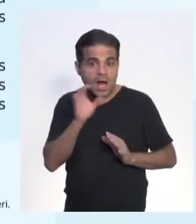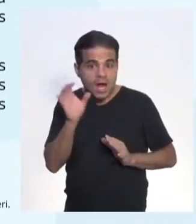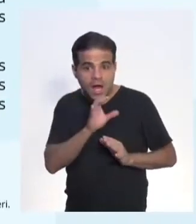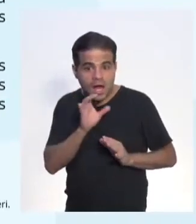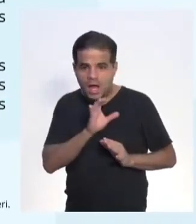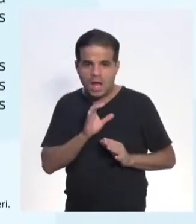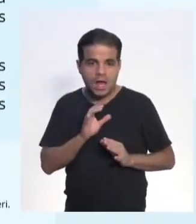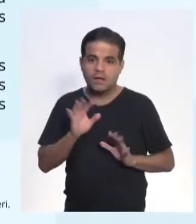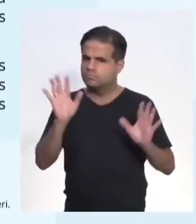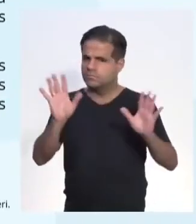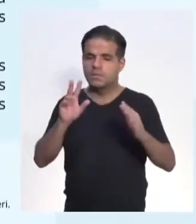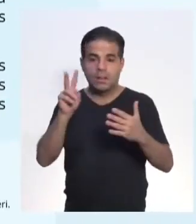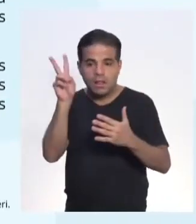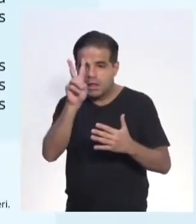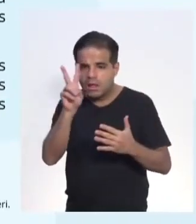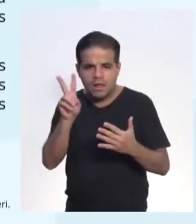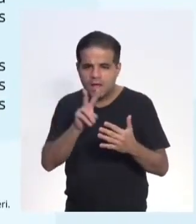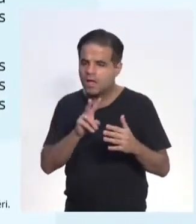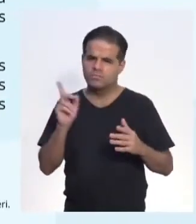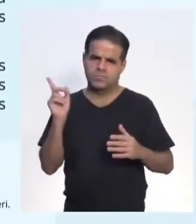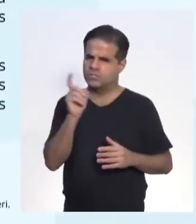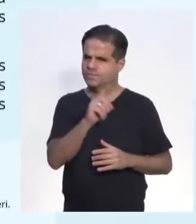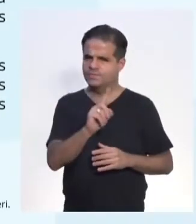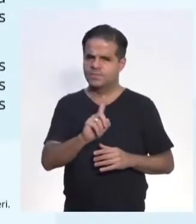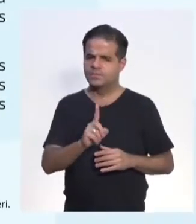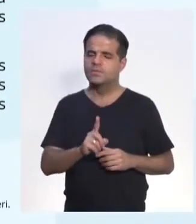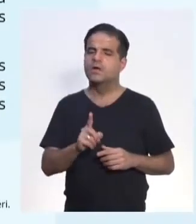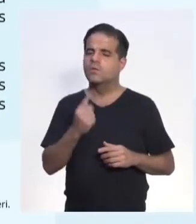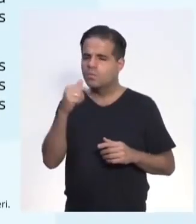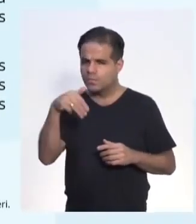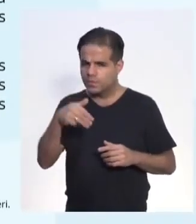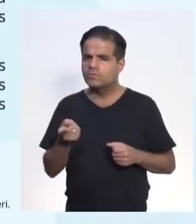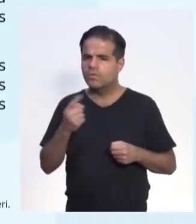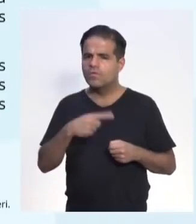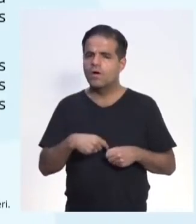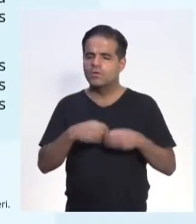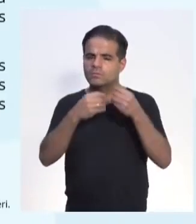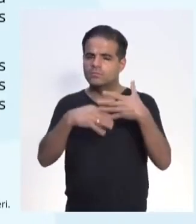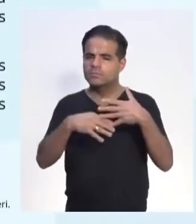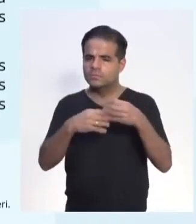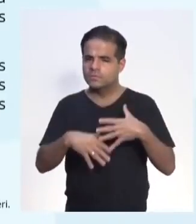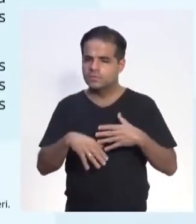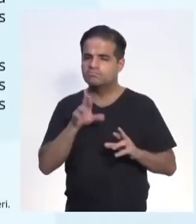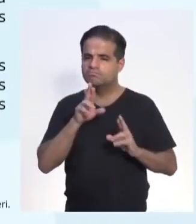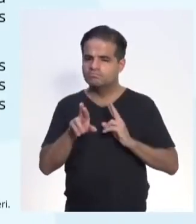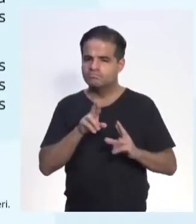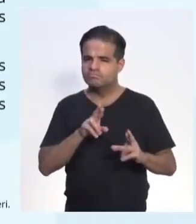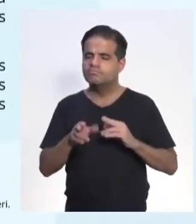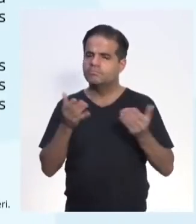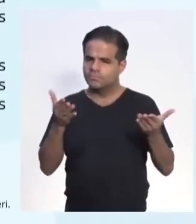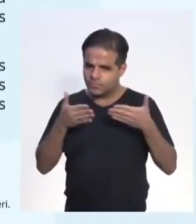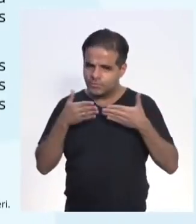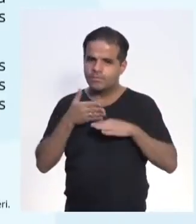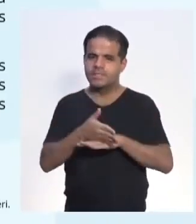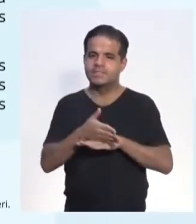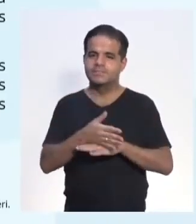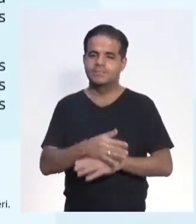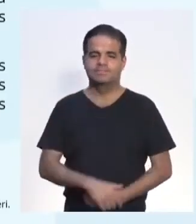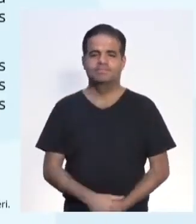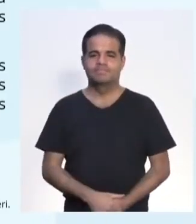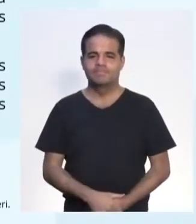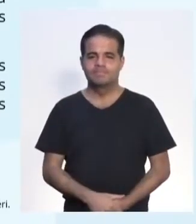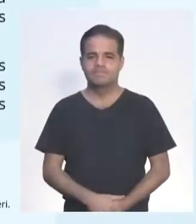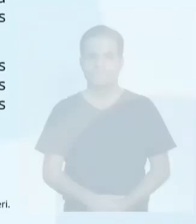correndo. Leia, que não está difícil, ok? Em 1 minuto nós já voltamos. Participe.